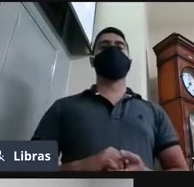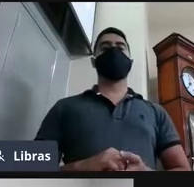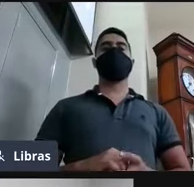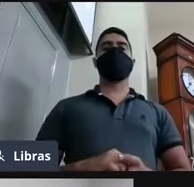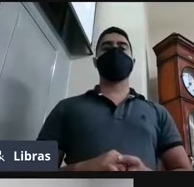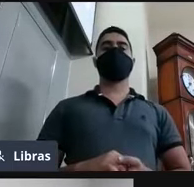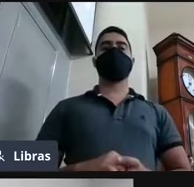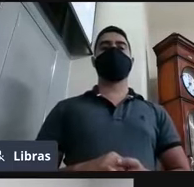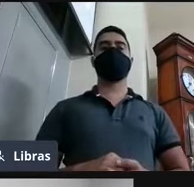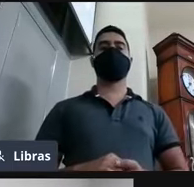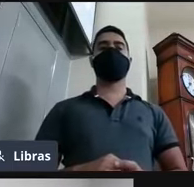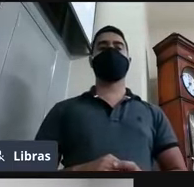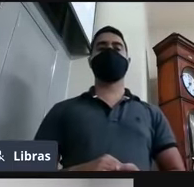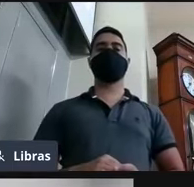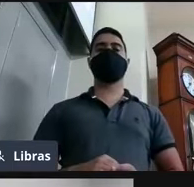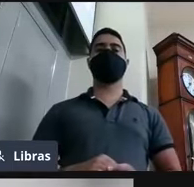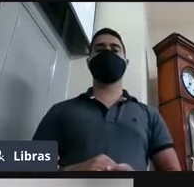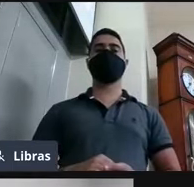que vai